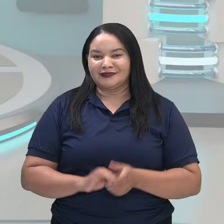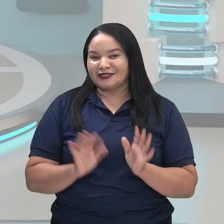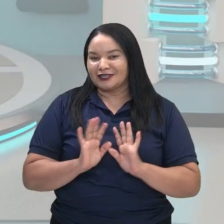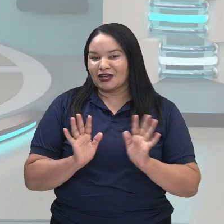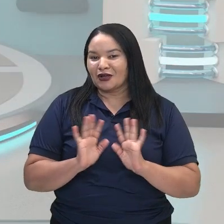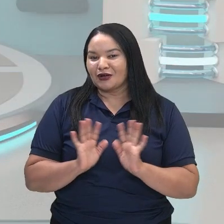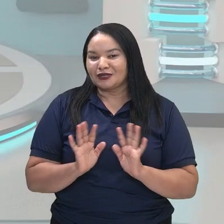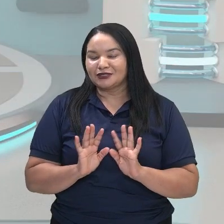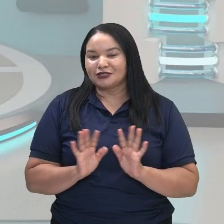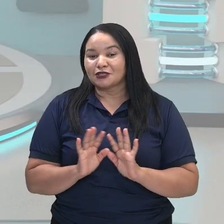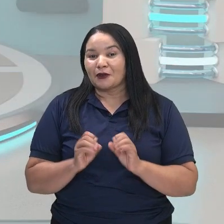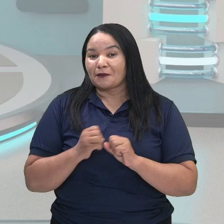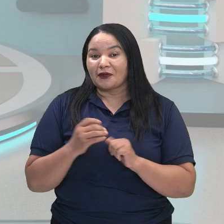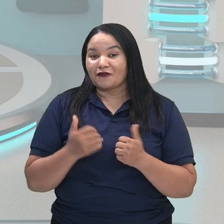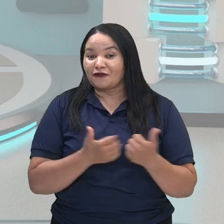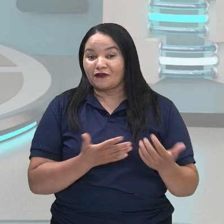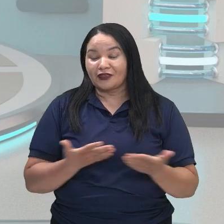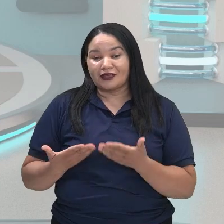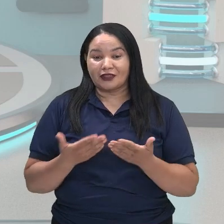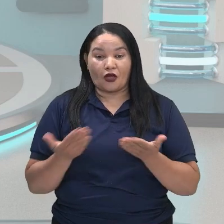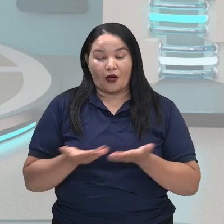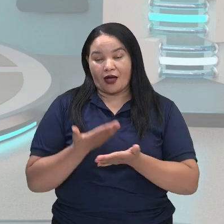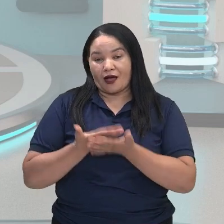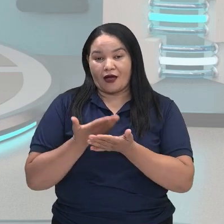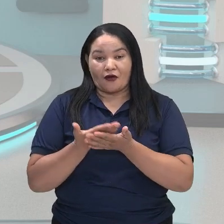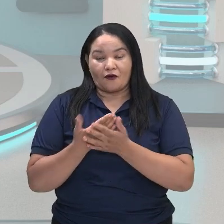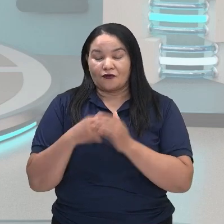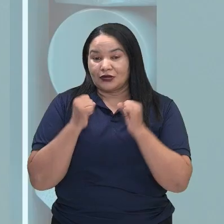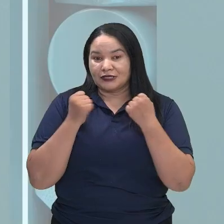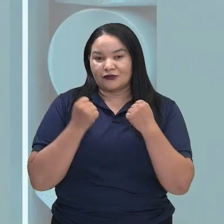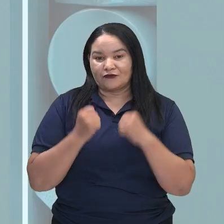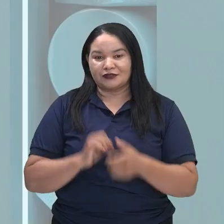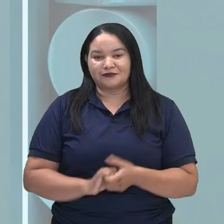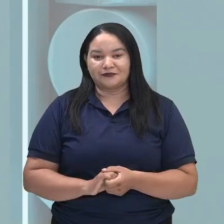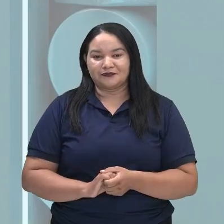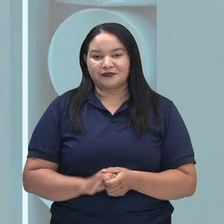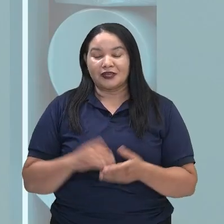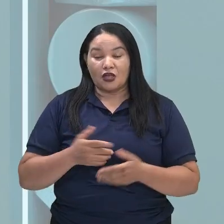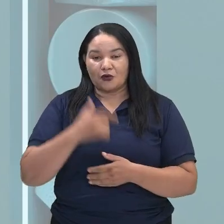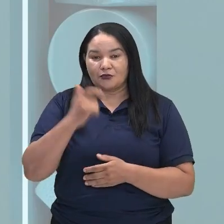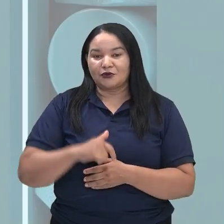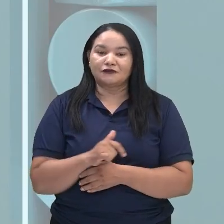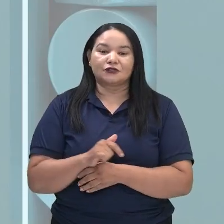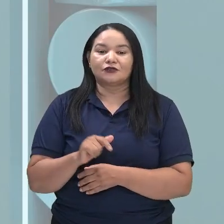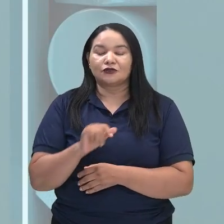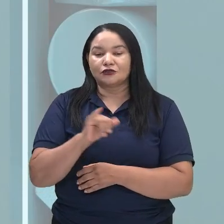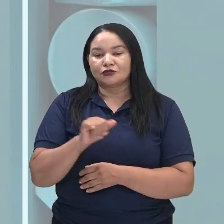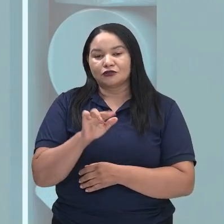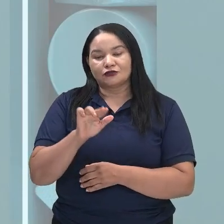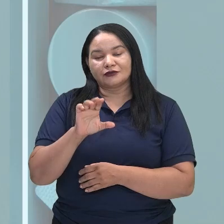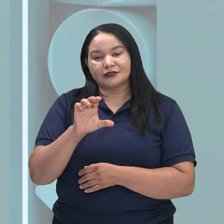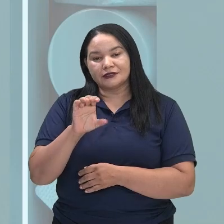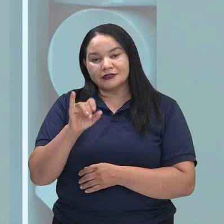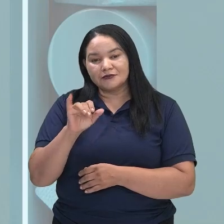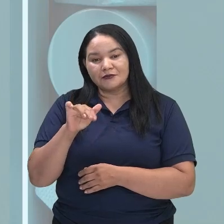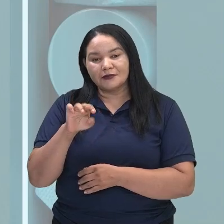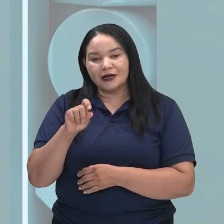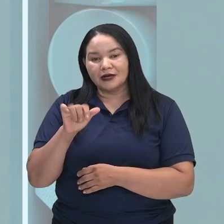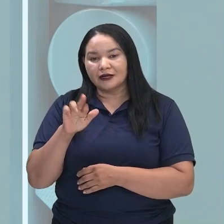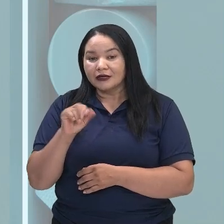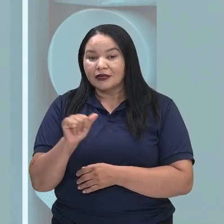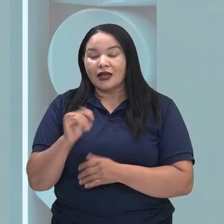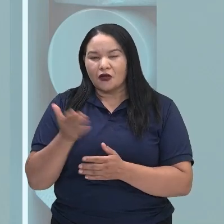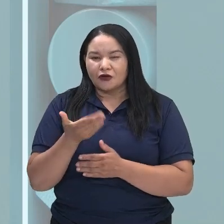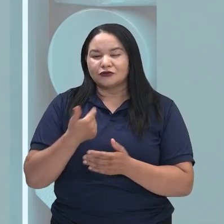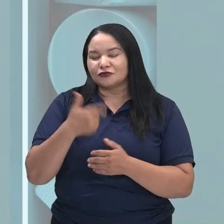Oi, gente! Sejam bem-vindos à nossa aula de Educação Física. Eu sou a professora Josimara Brito e estou aqui mais um dia